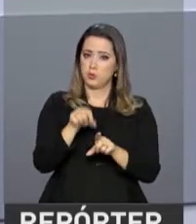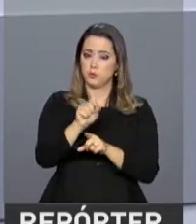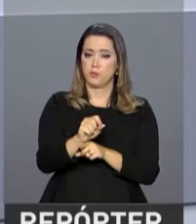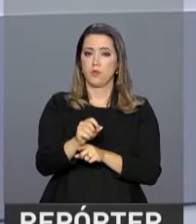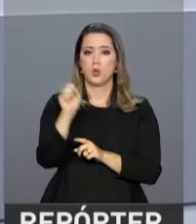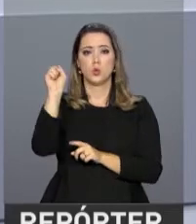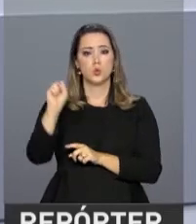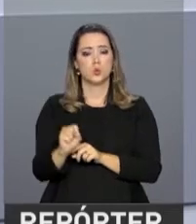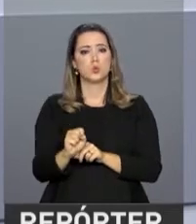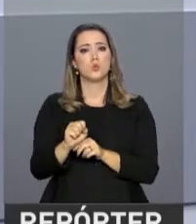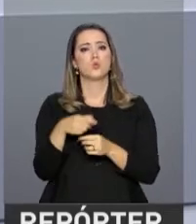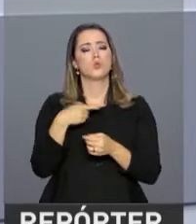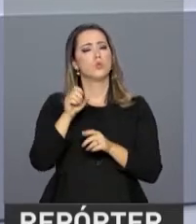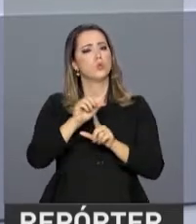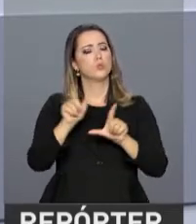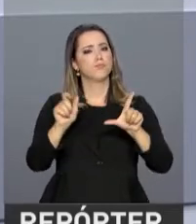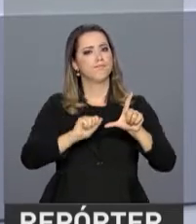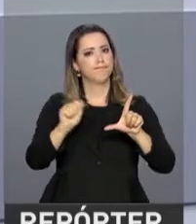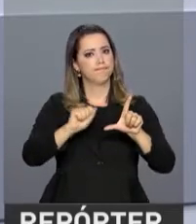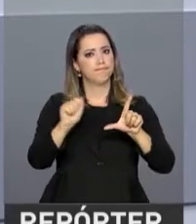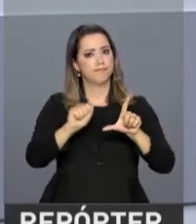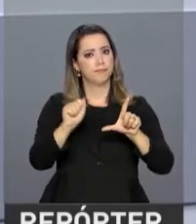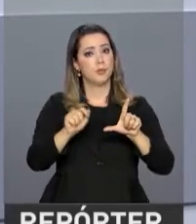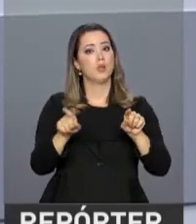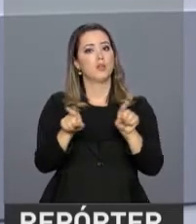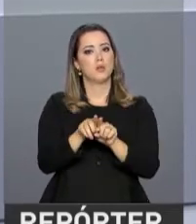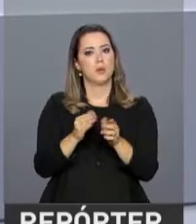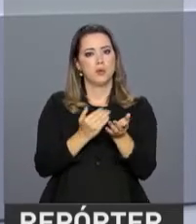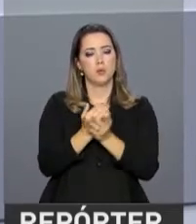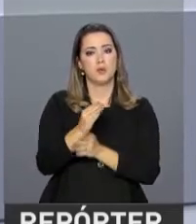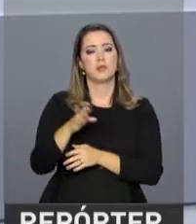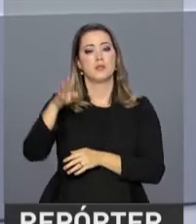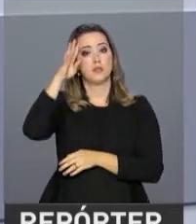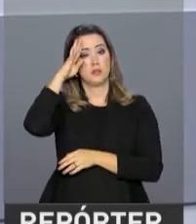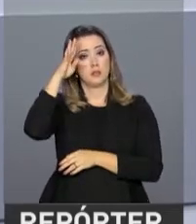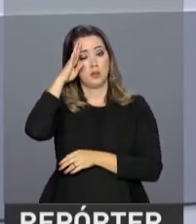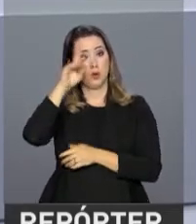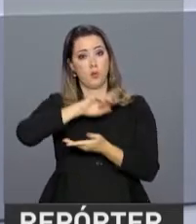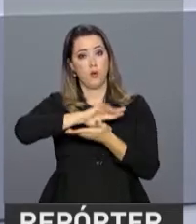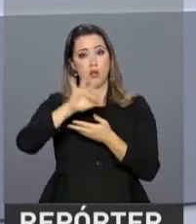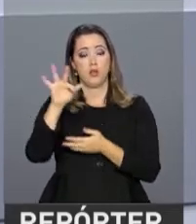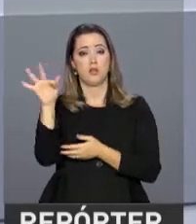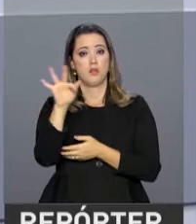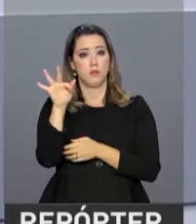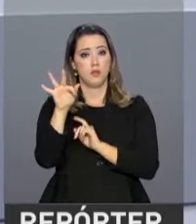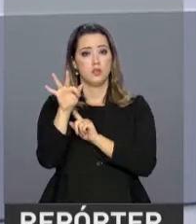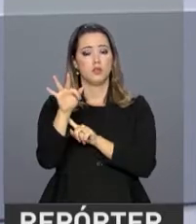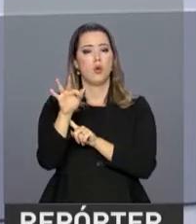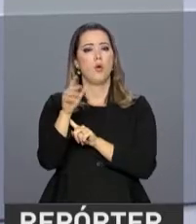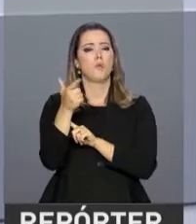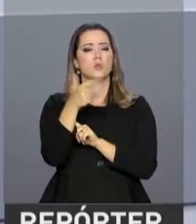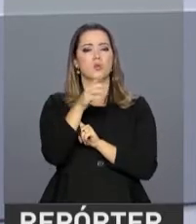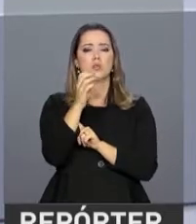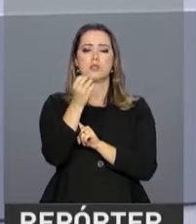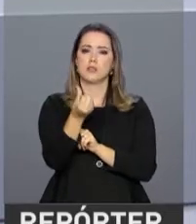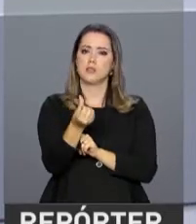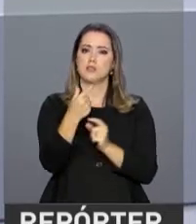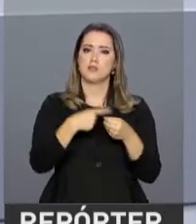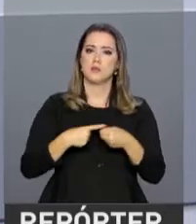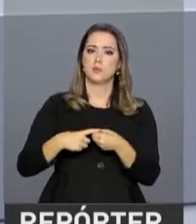sul o sinal analógico começa a ser desligado também nesta quarta em florianópolis e mais seis cidades de santa catarina